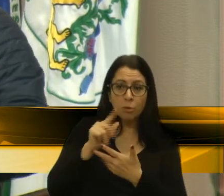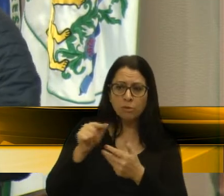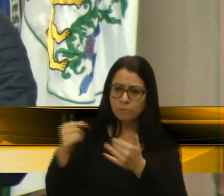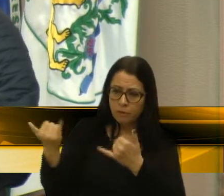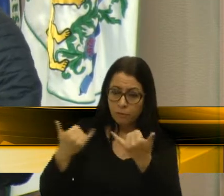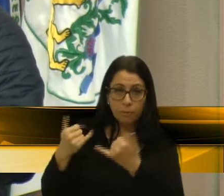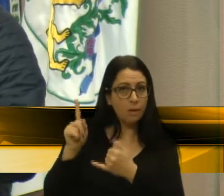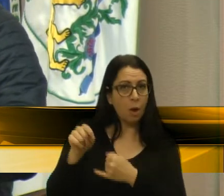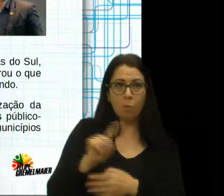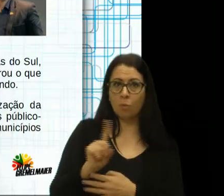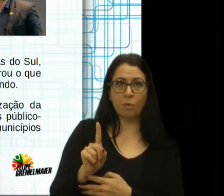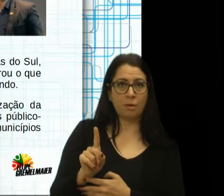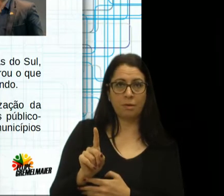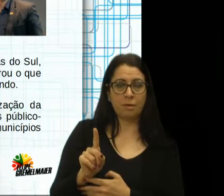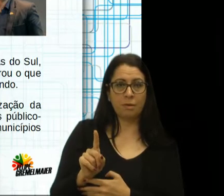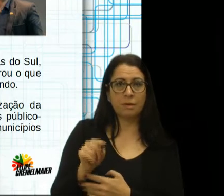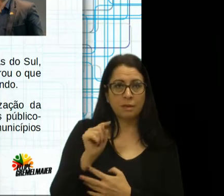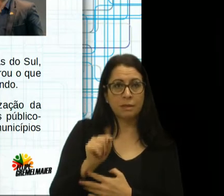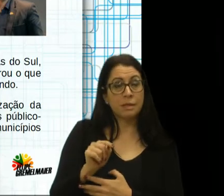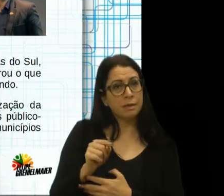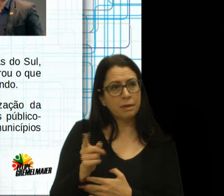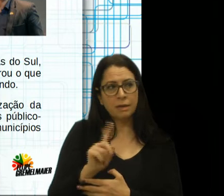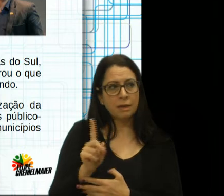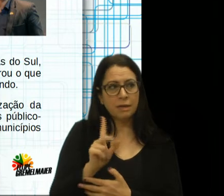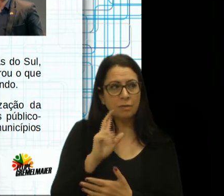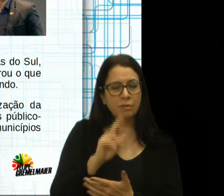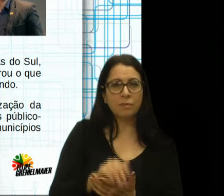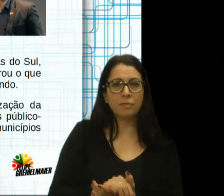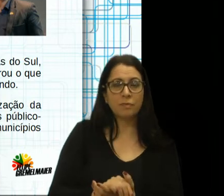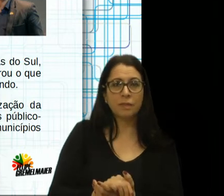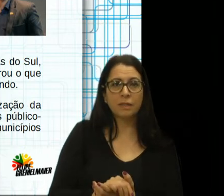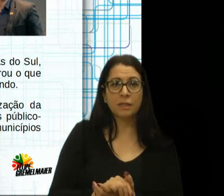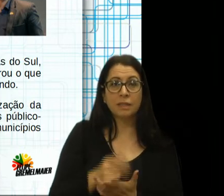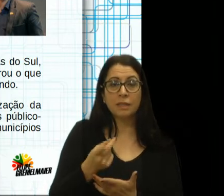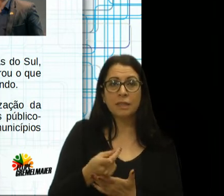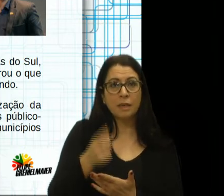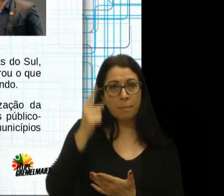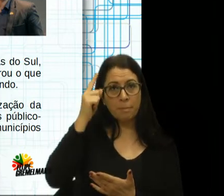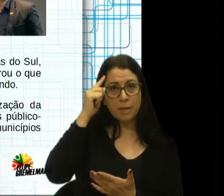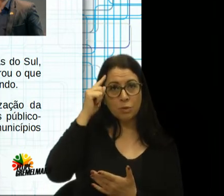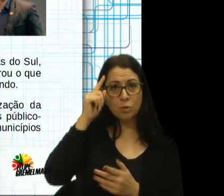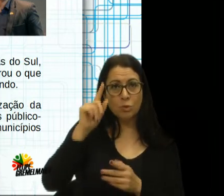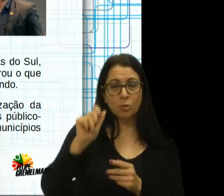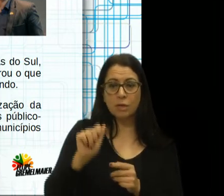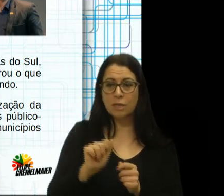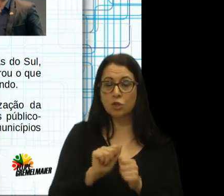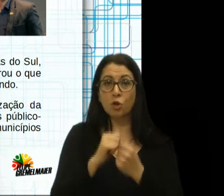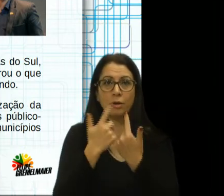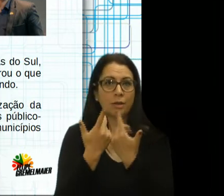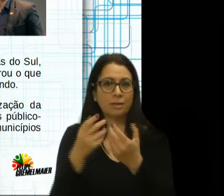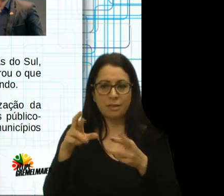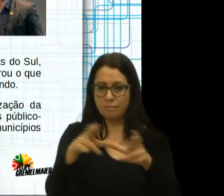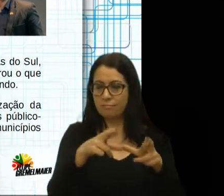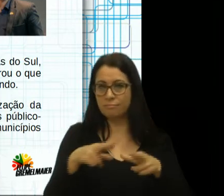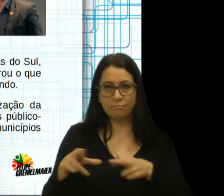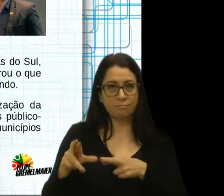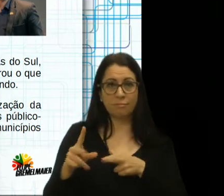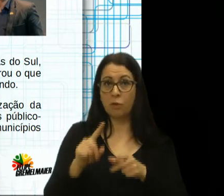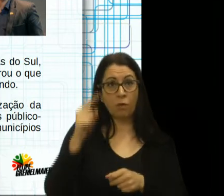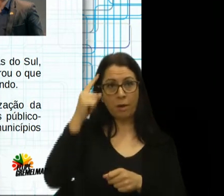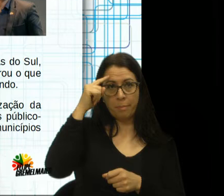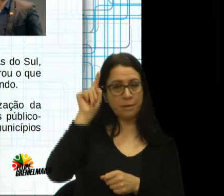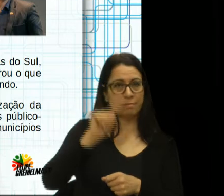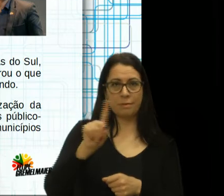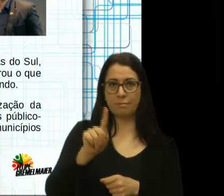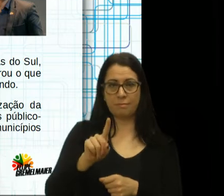e viu que não era. E ela sequer pensou nas hortênsias. Não veio à mente dela as